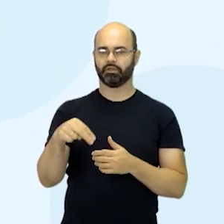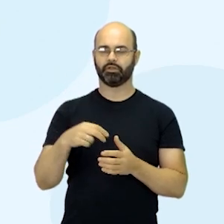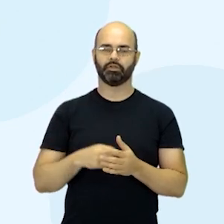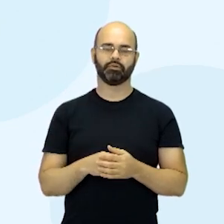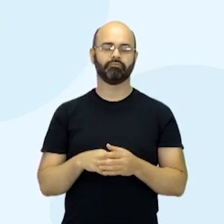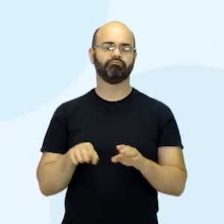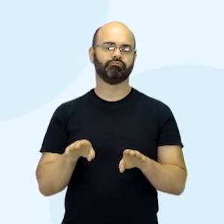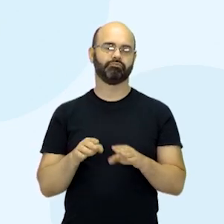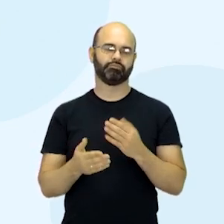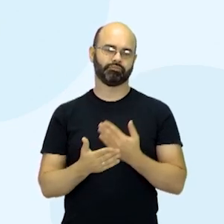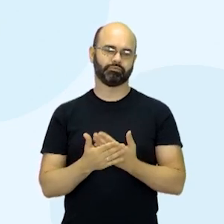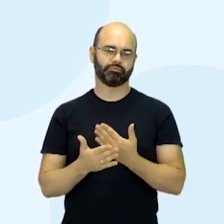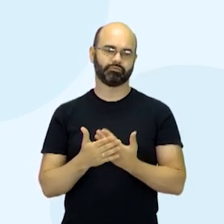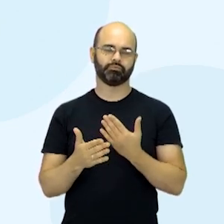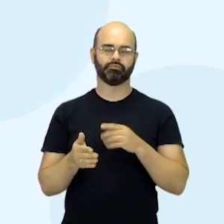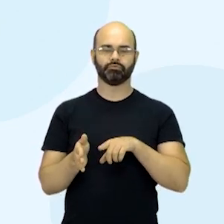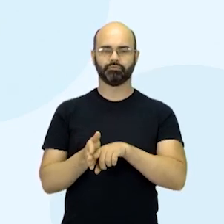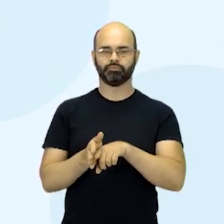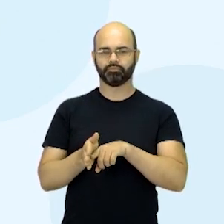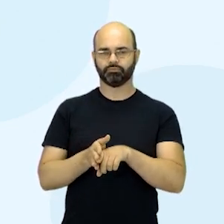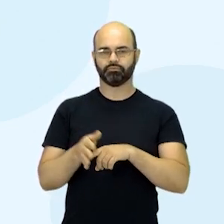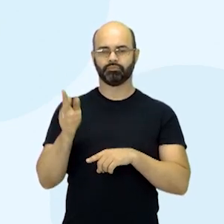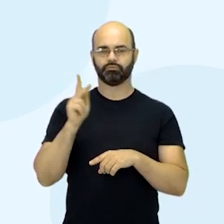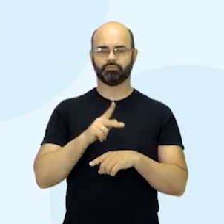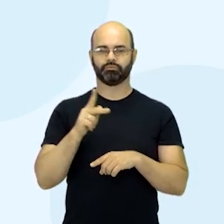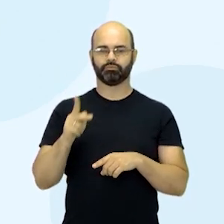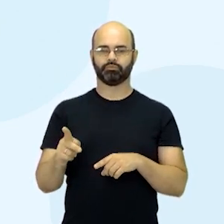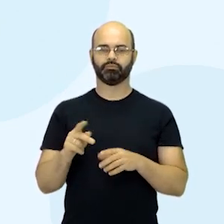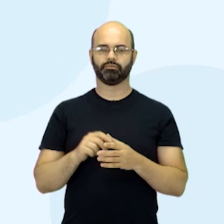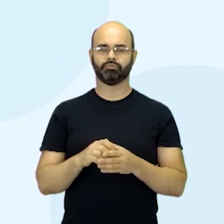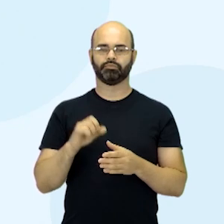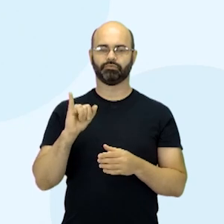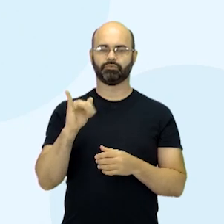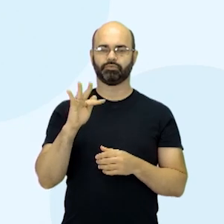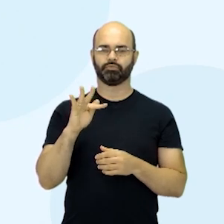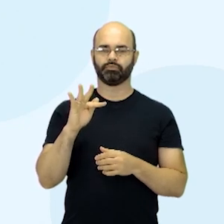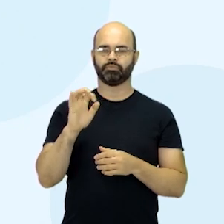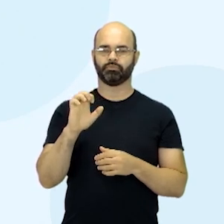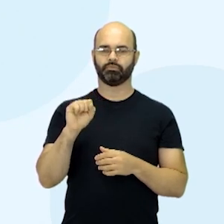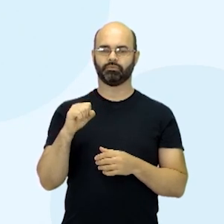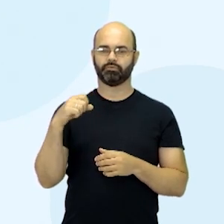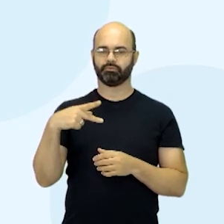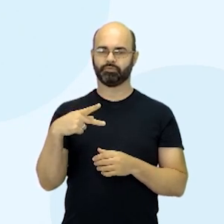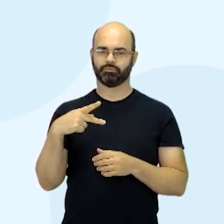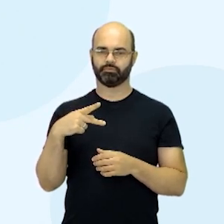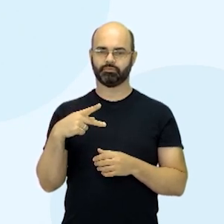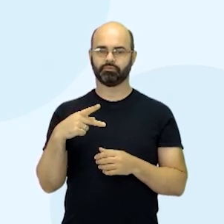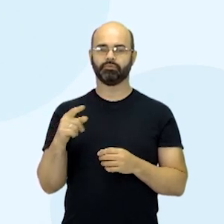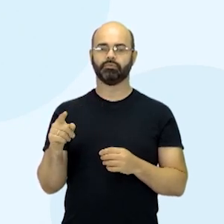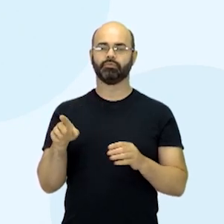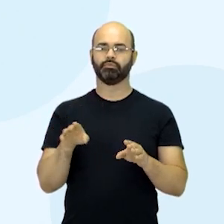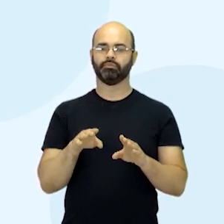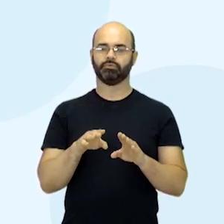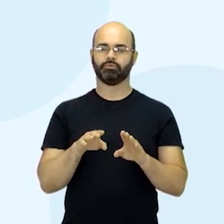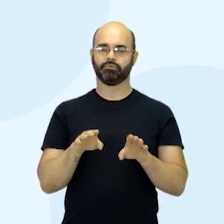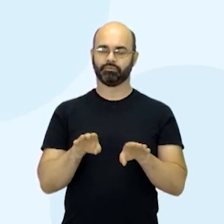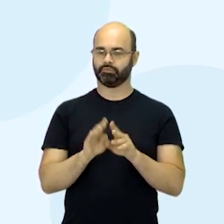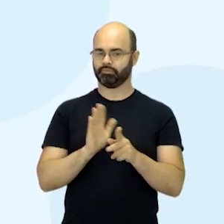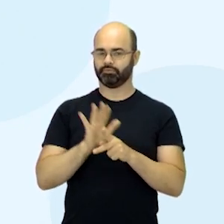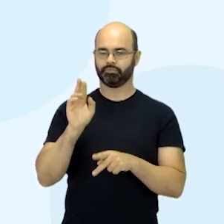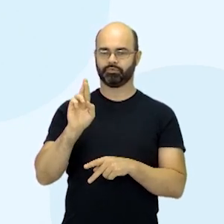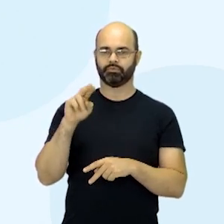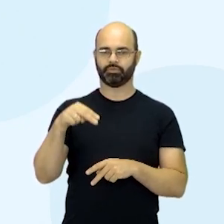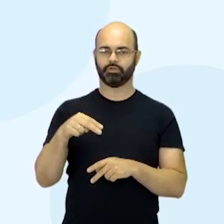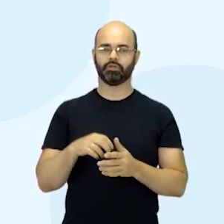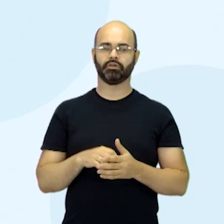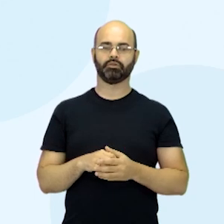também trabalha, como professor no Instituto, de Ensino Superior de Pesquisa, Presidente Kennedy, também no Rio Grande do